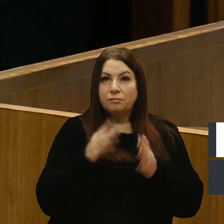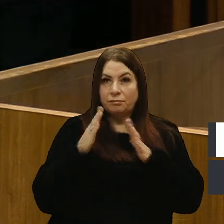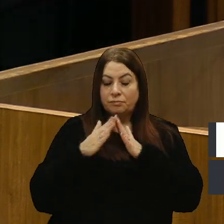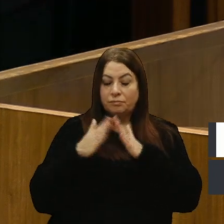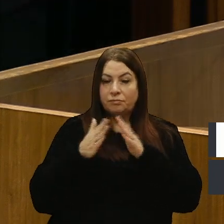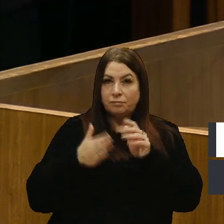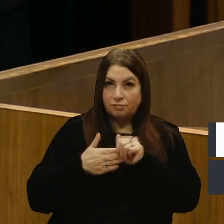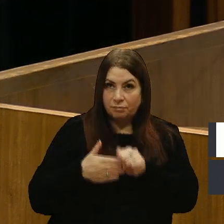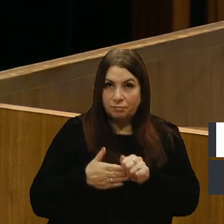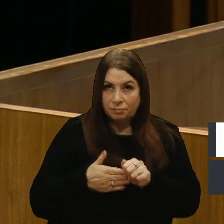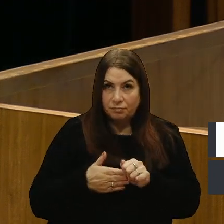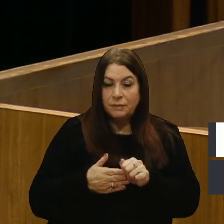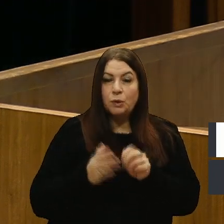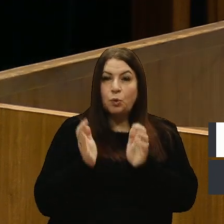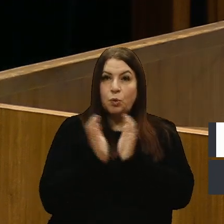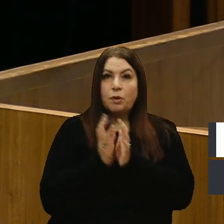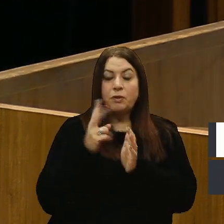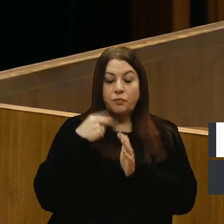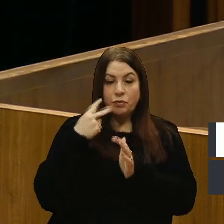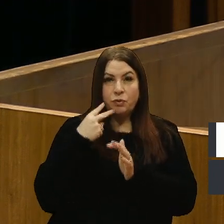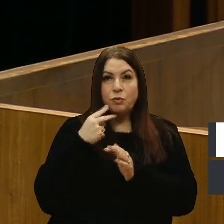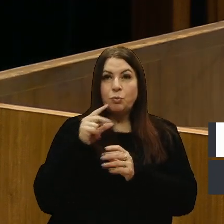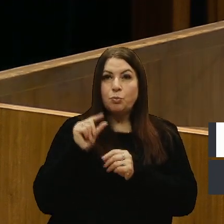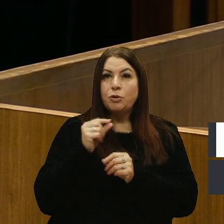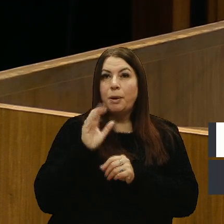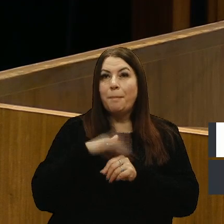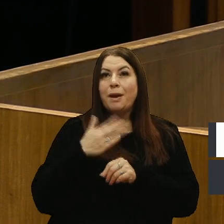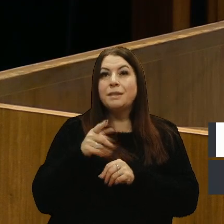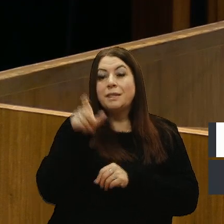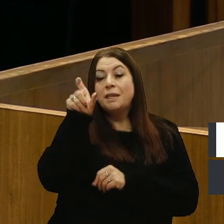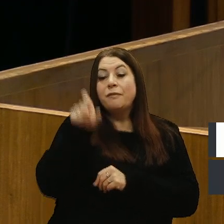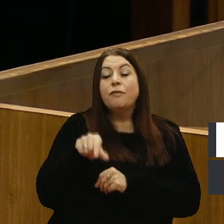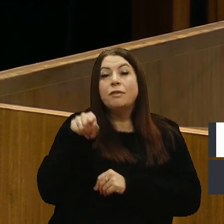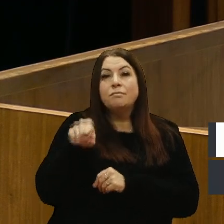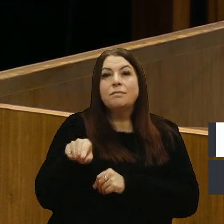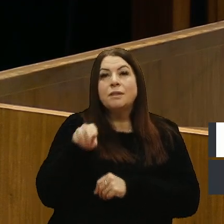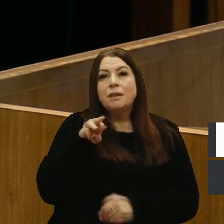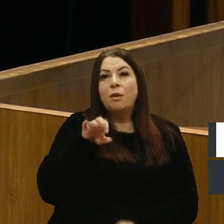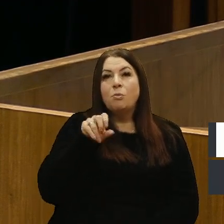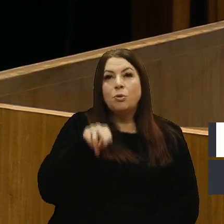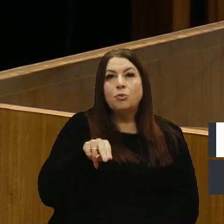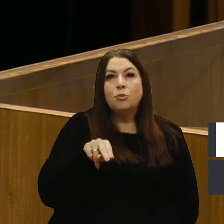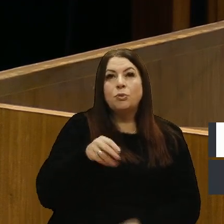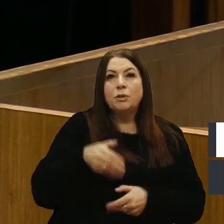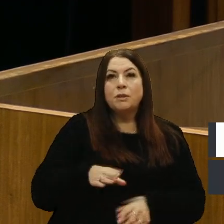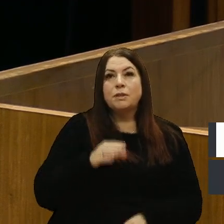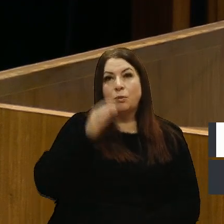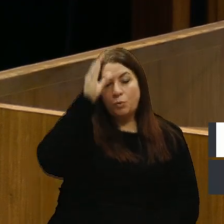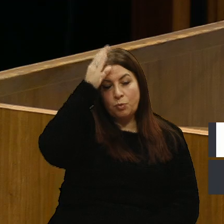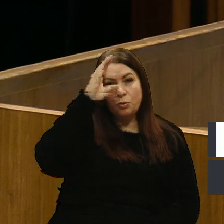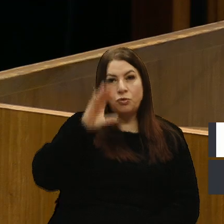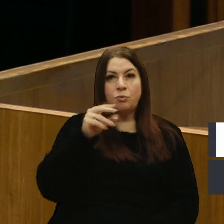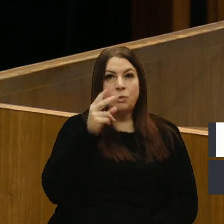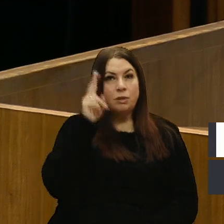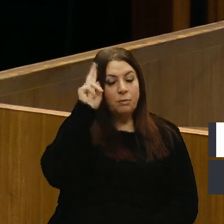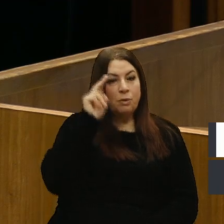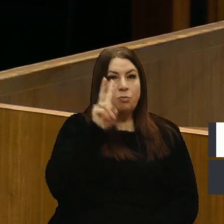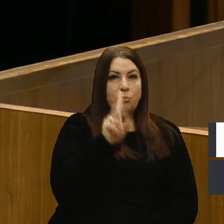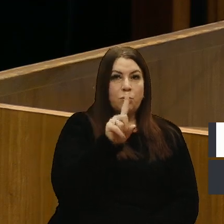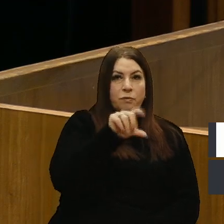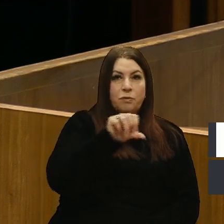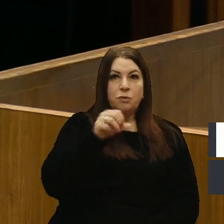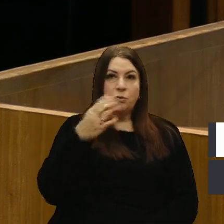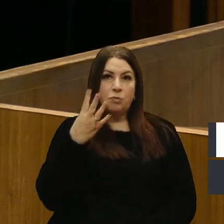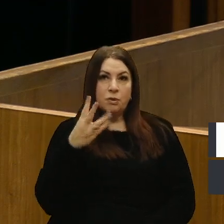nos acompanhando, para os colegas vereadores, um pouquinho mais de quem foi Milton Hesler. Nasceu em Curitiba, em abril de